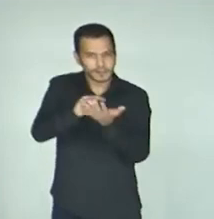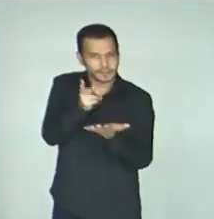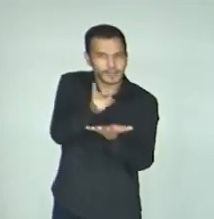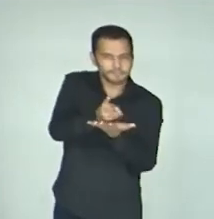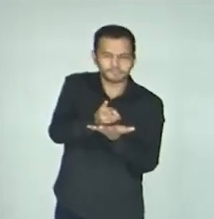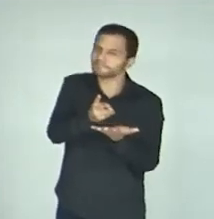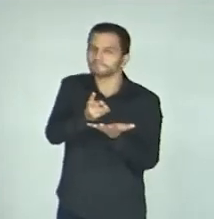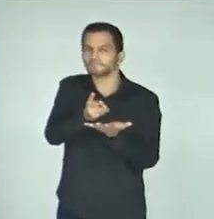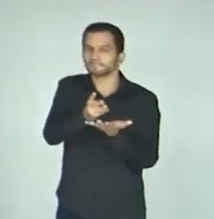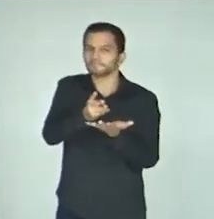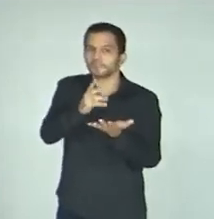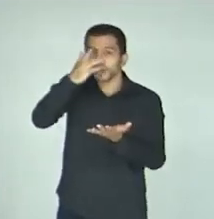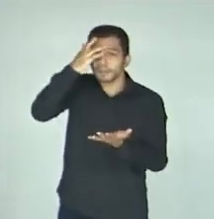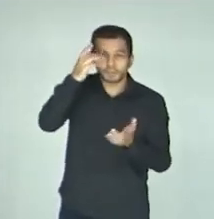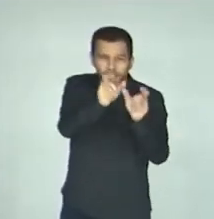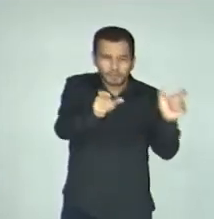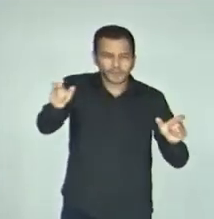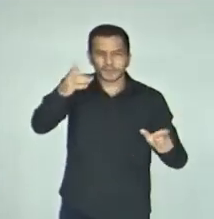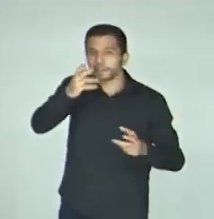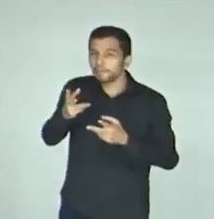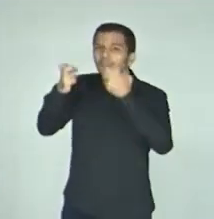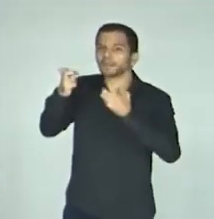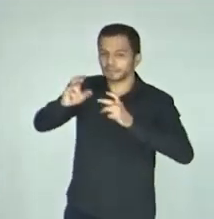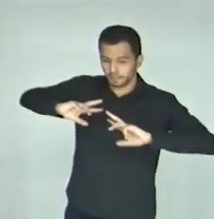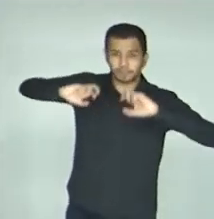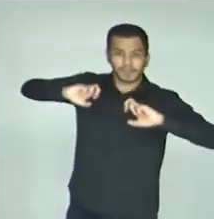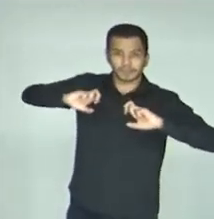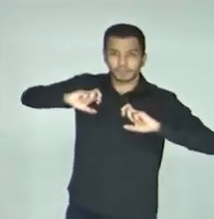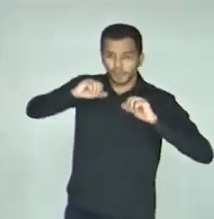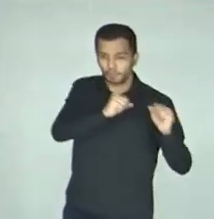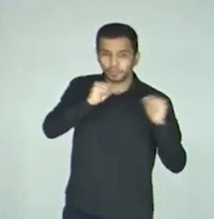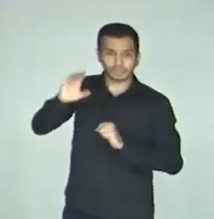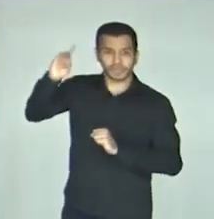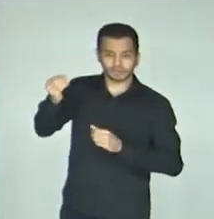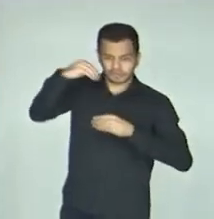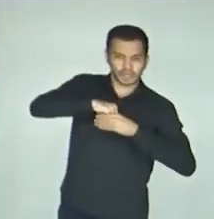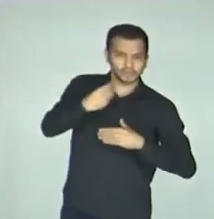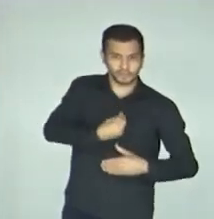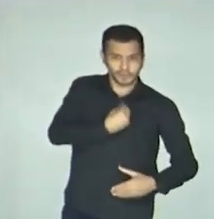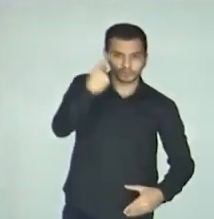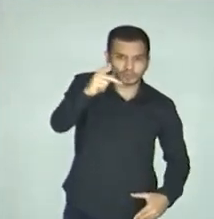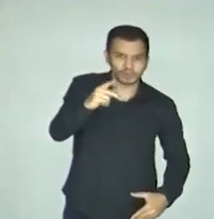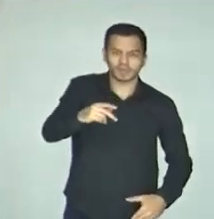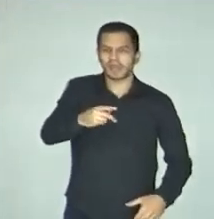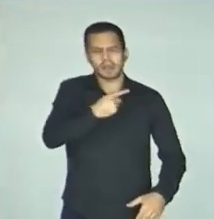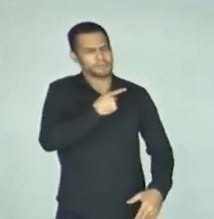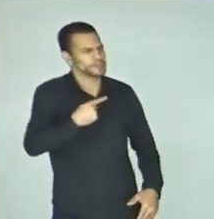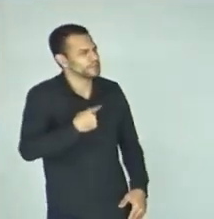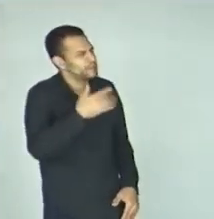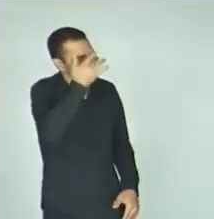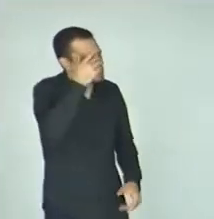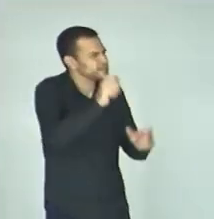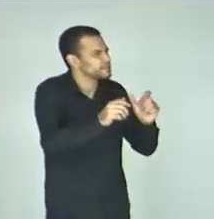será que as pessoas não percebem o poder de Deus na sua vida o pastor Ninguém fala